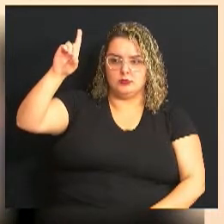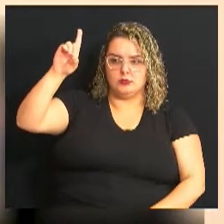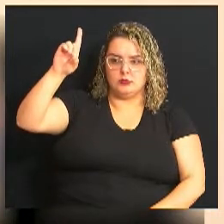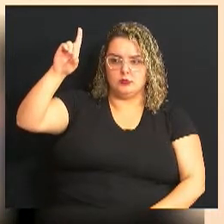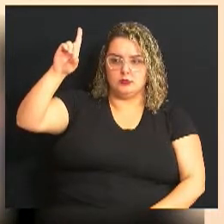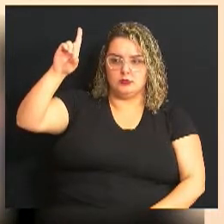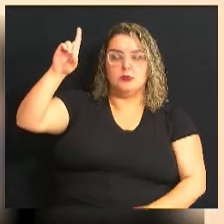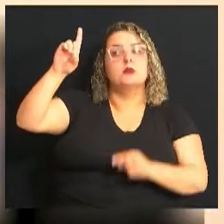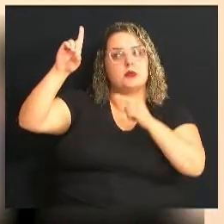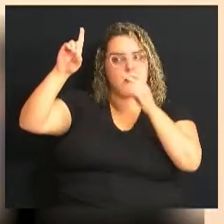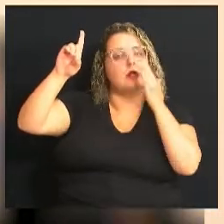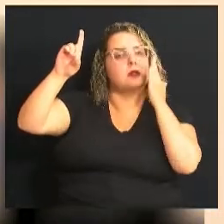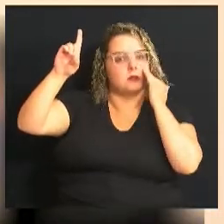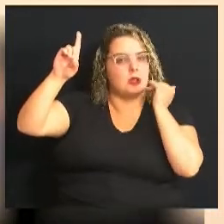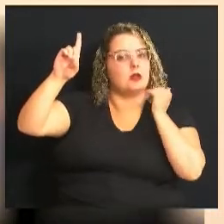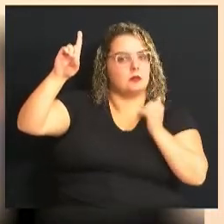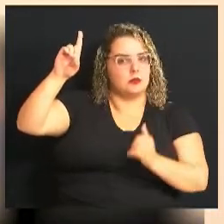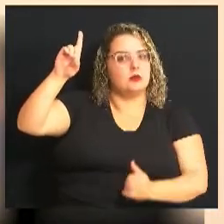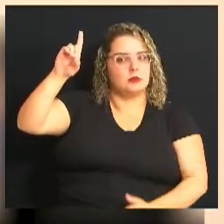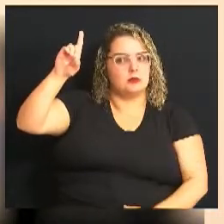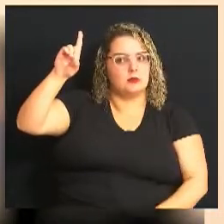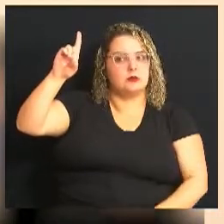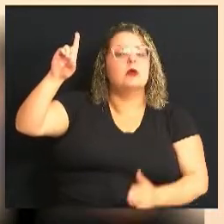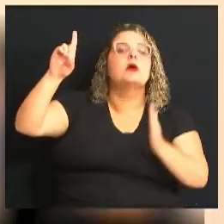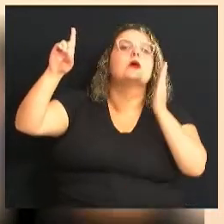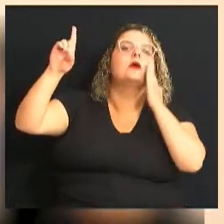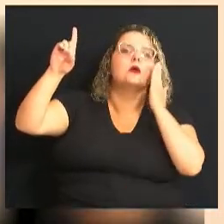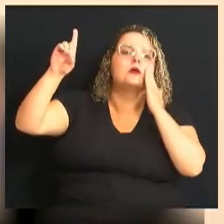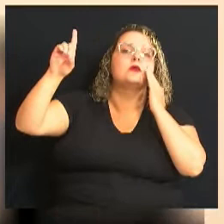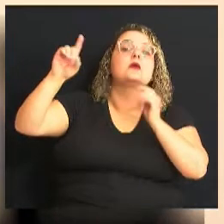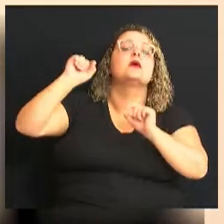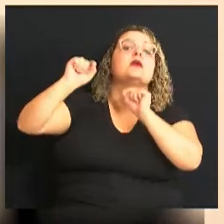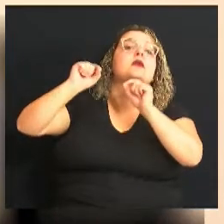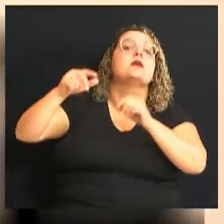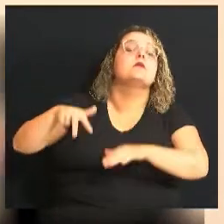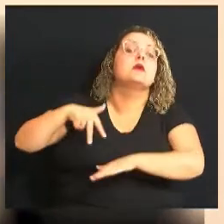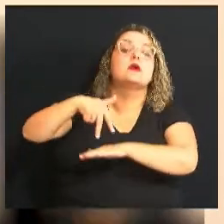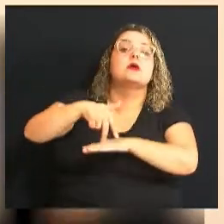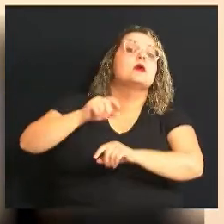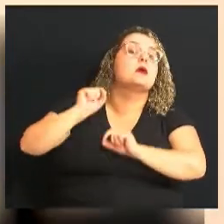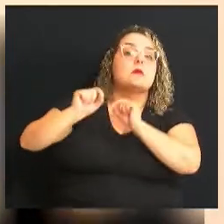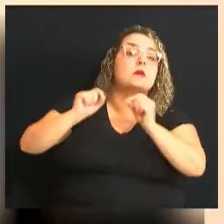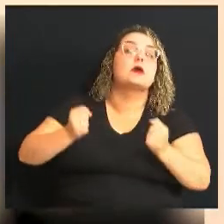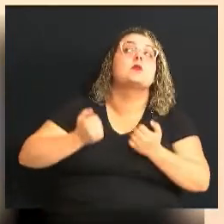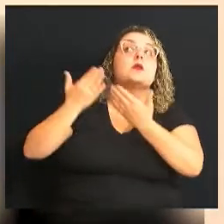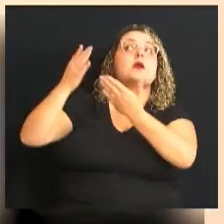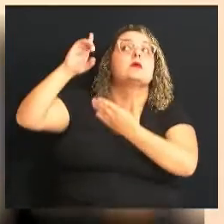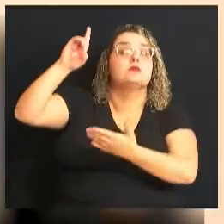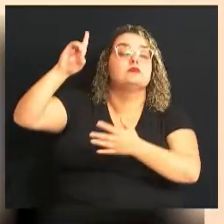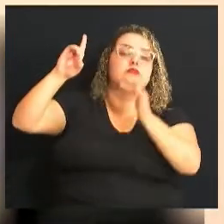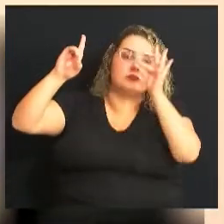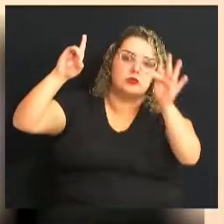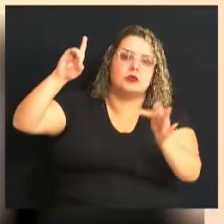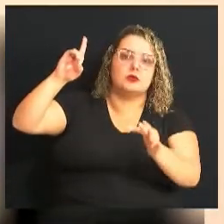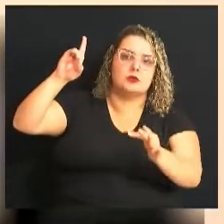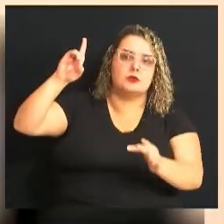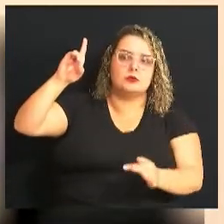E Ele sabe disso. Eu sei quem me colocou aqui e eu sei para quem eu vou prestar conta um dia.